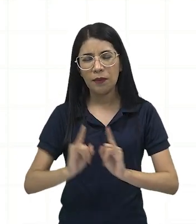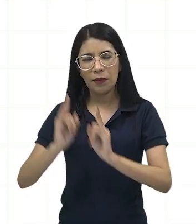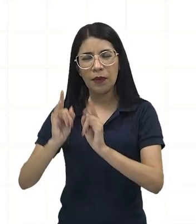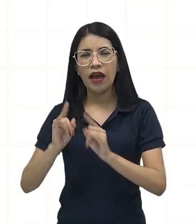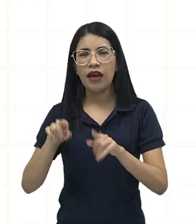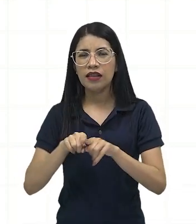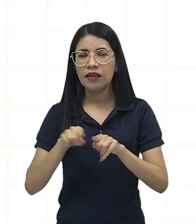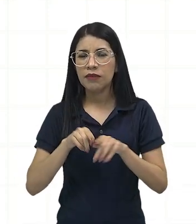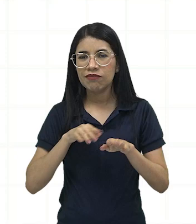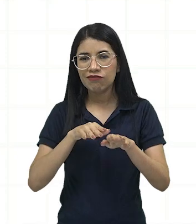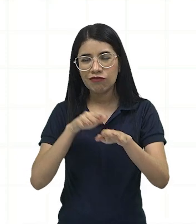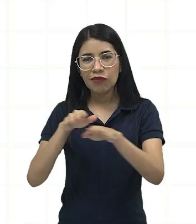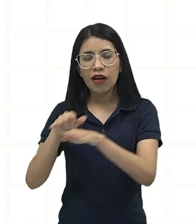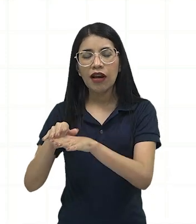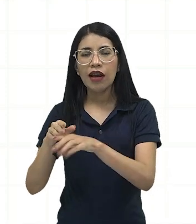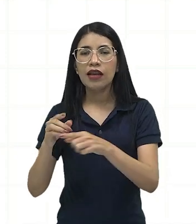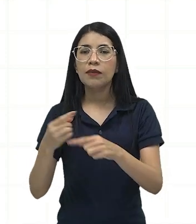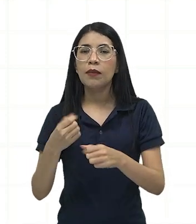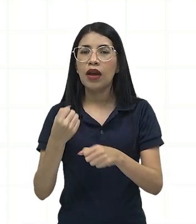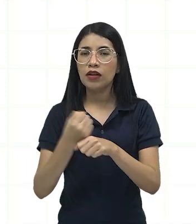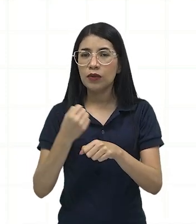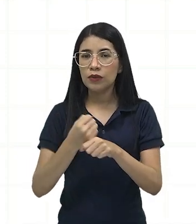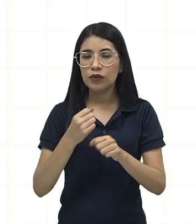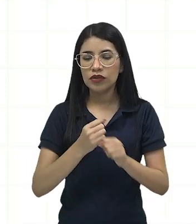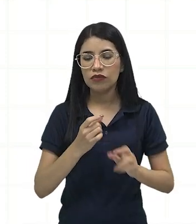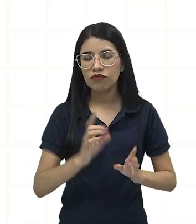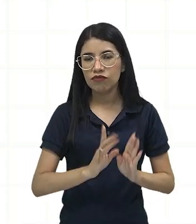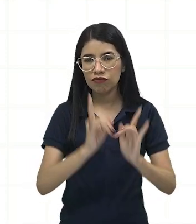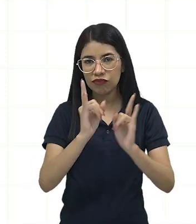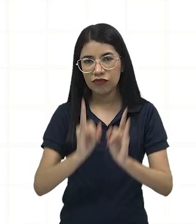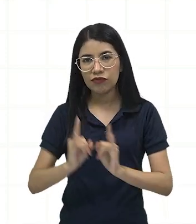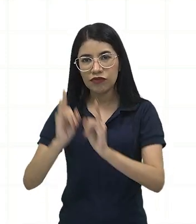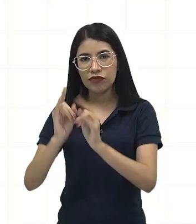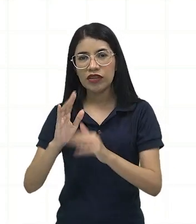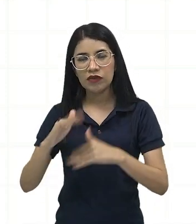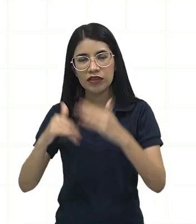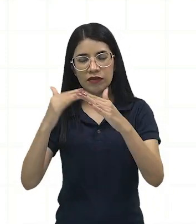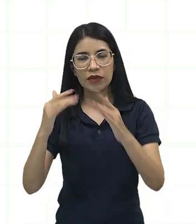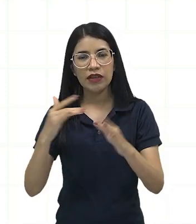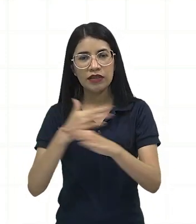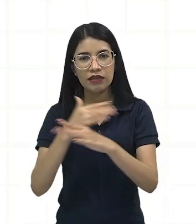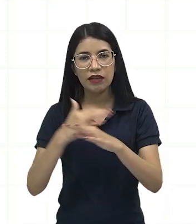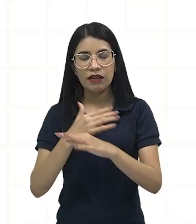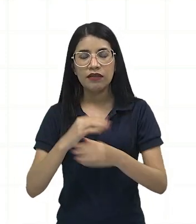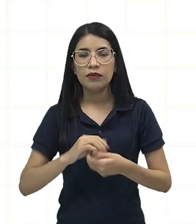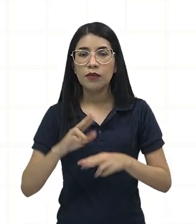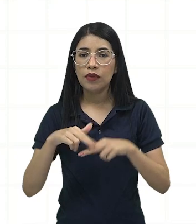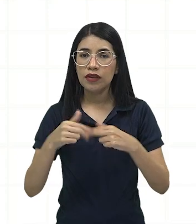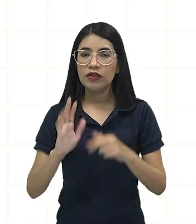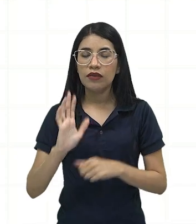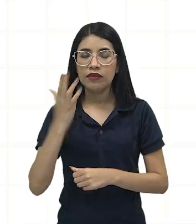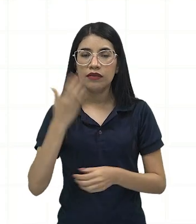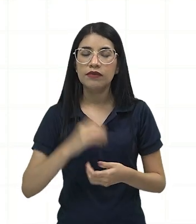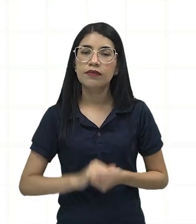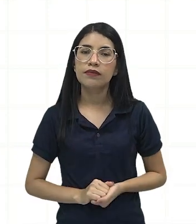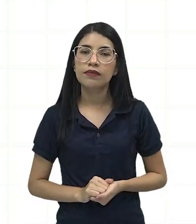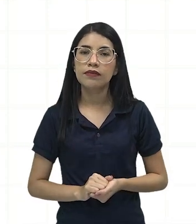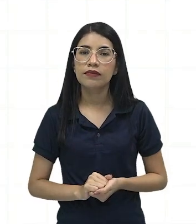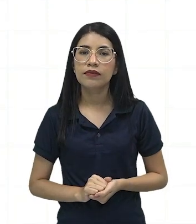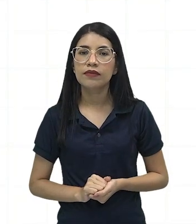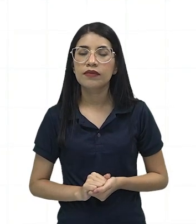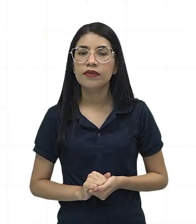e prédios, por conta aí das construções do desenvolvimento das cidades, né? E as ilhas de calor